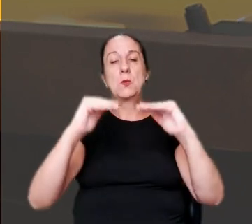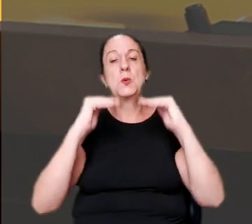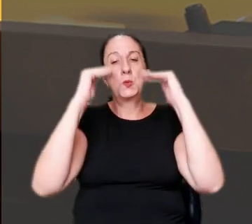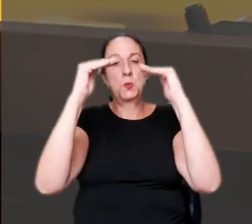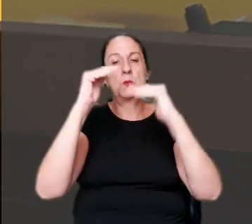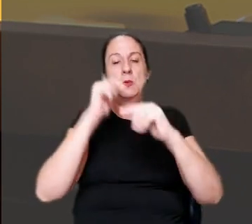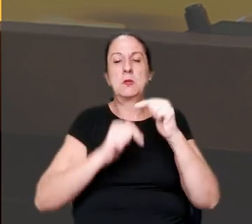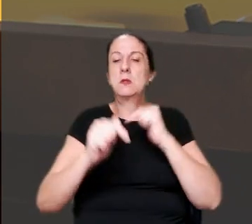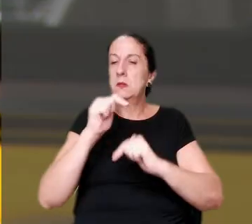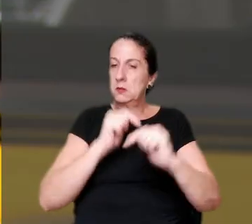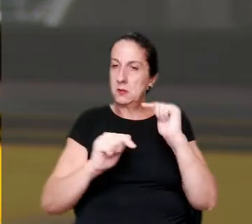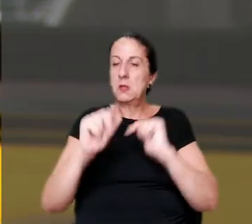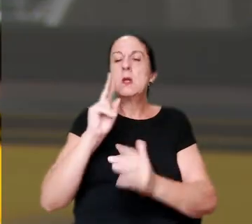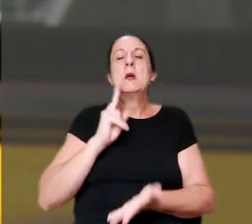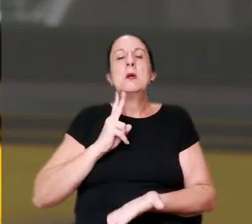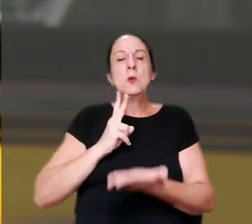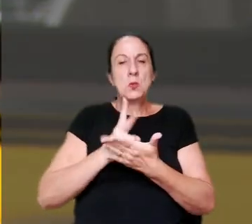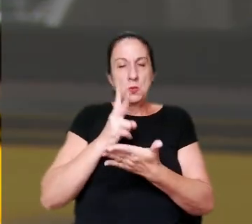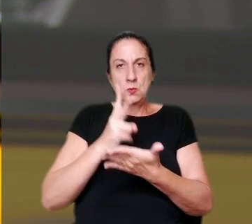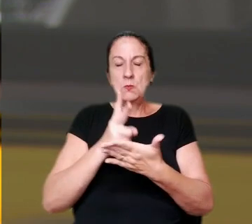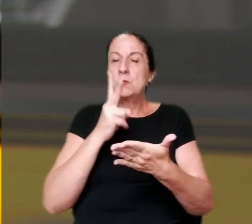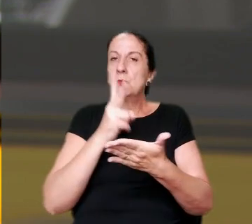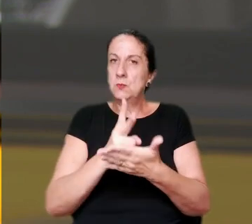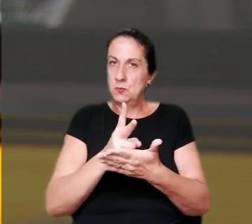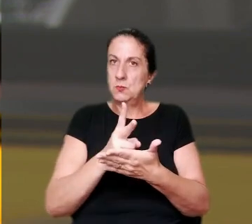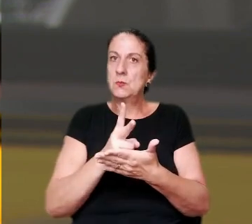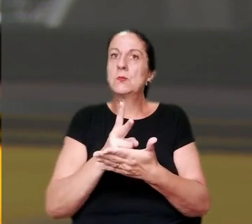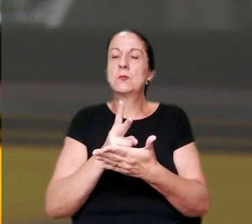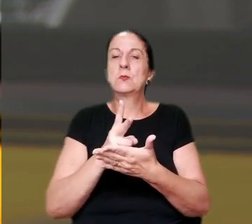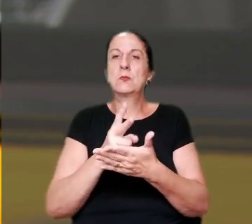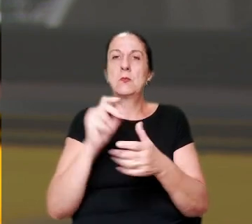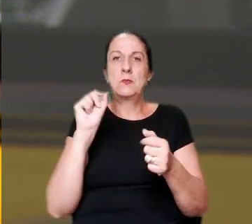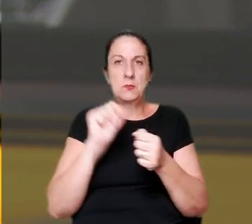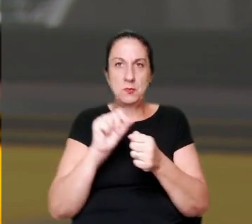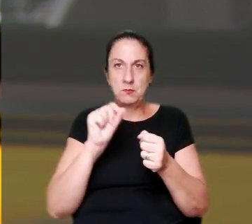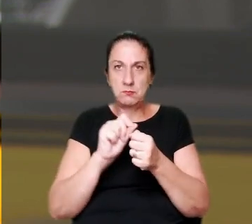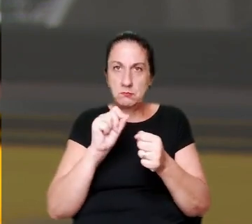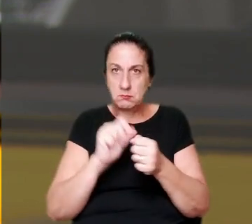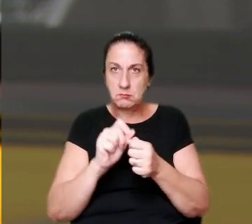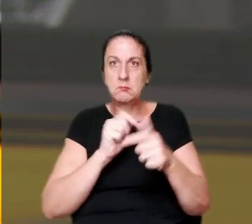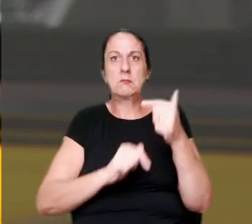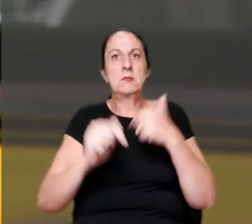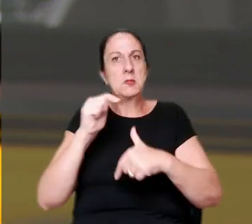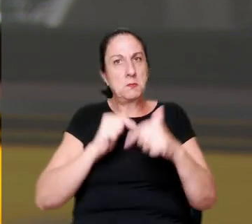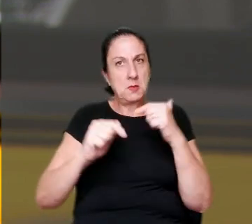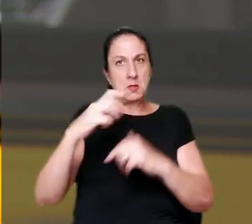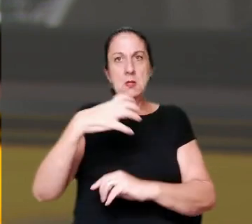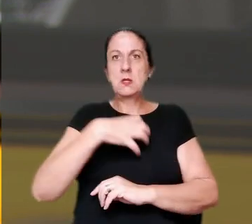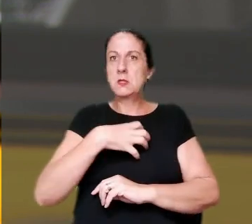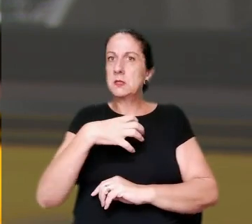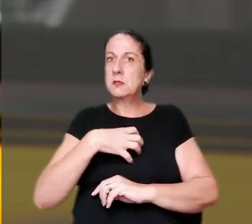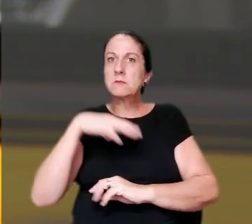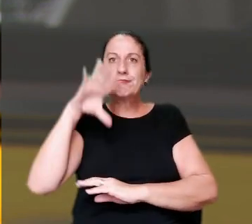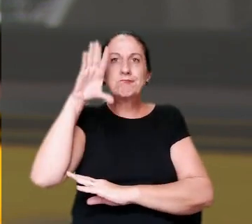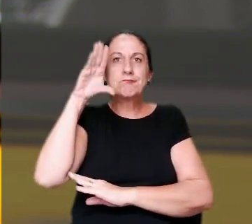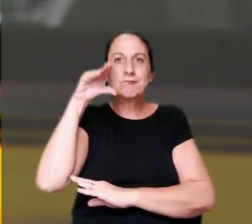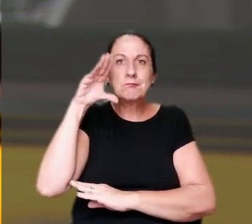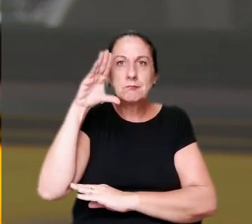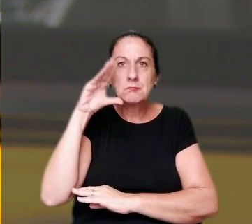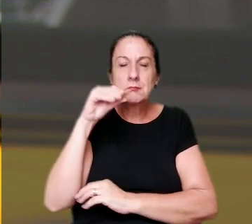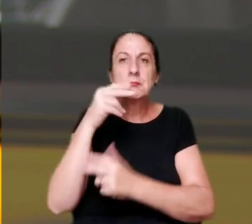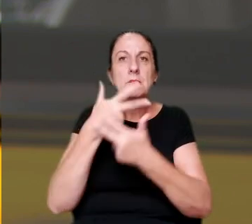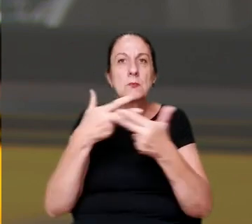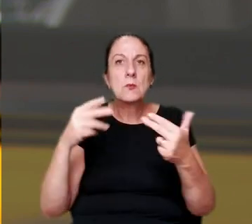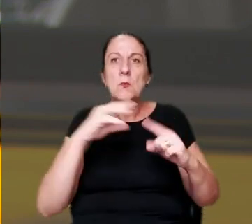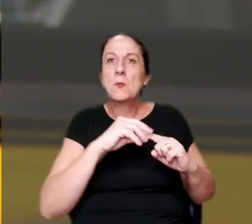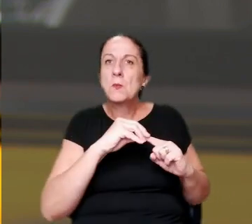Superior do Trabalho tem de continuar a pregar e atuar no sentido da